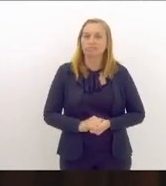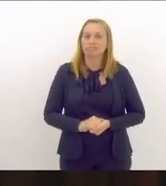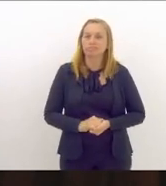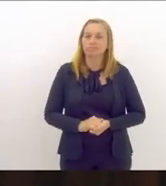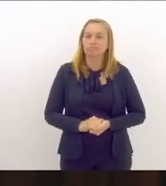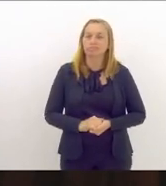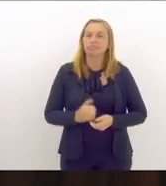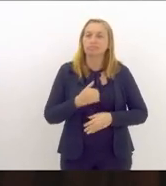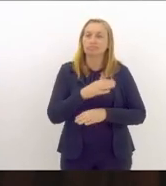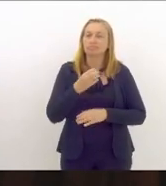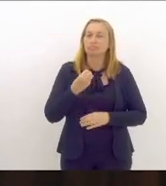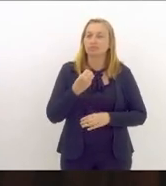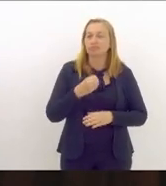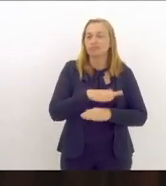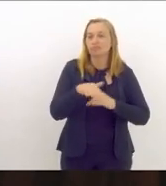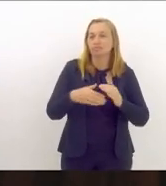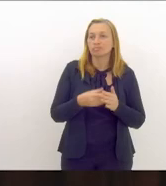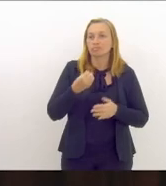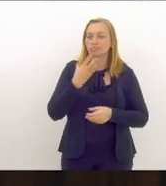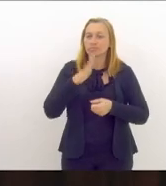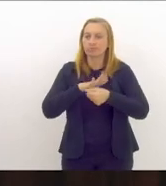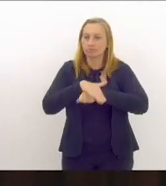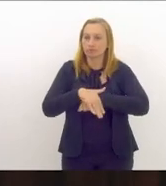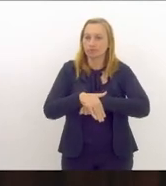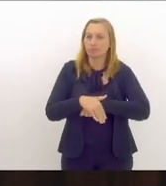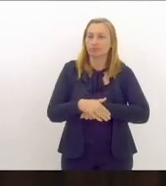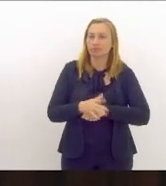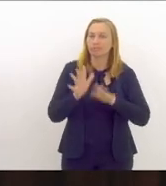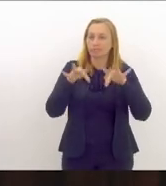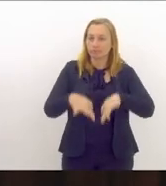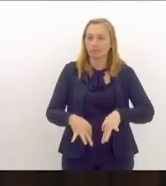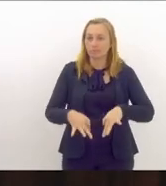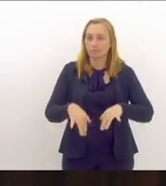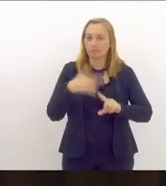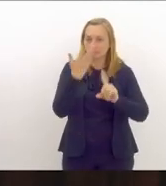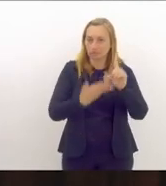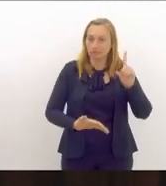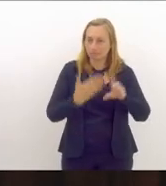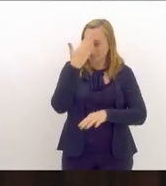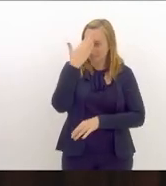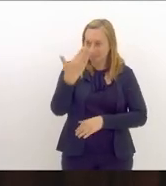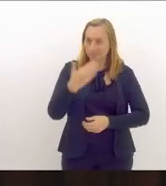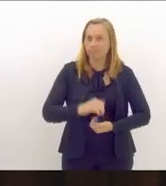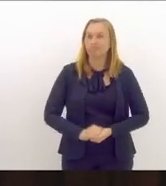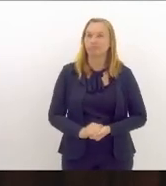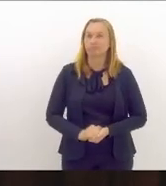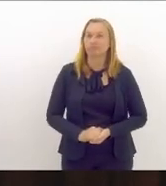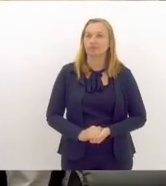Tenham todos uma ótima noite e declaro encerrado essa sessão. Obrigado.